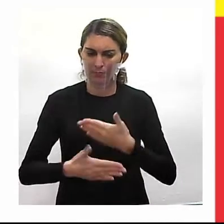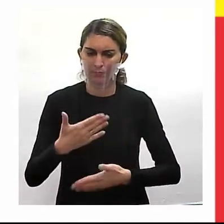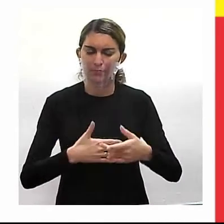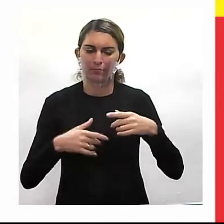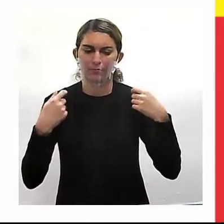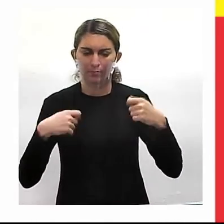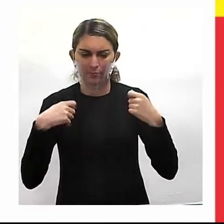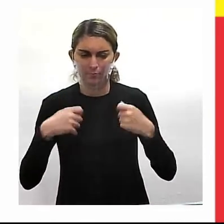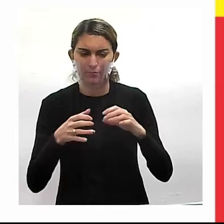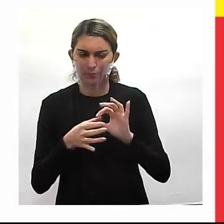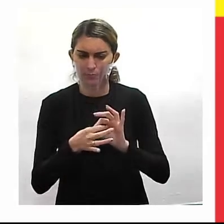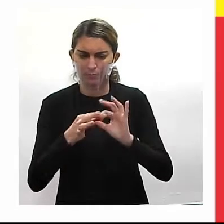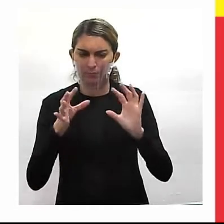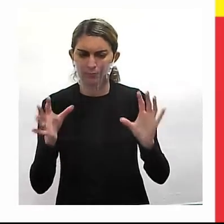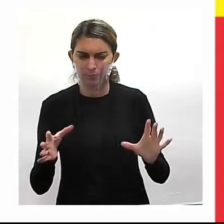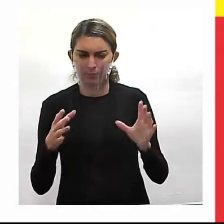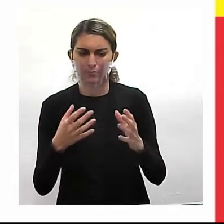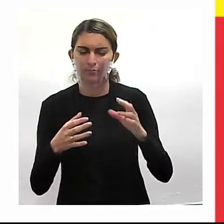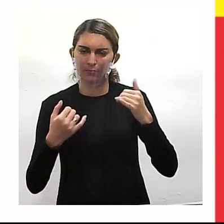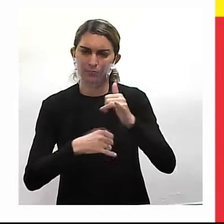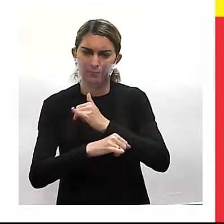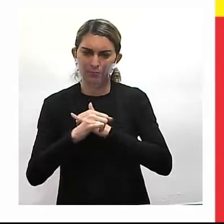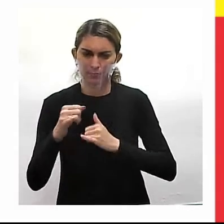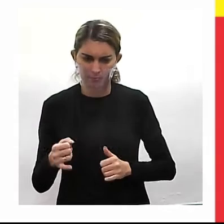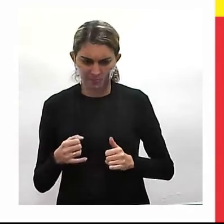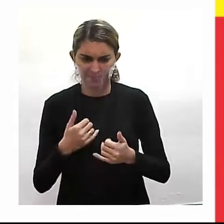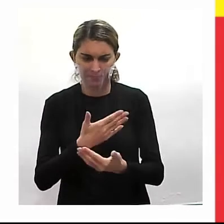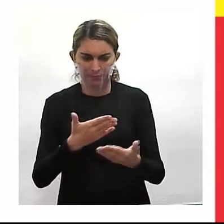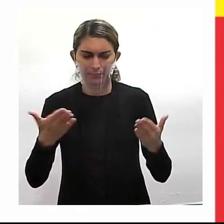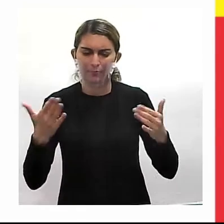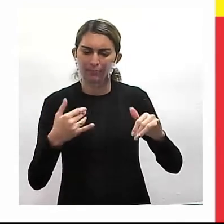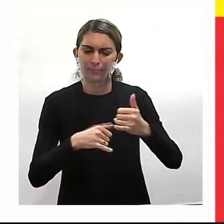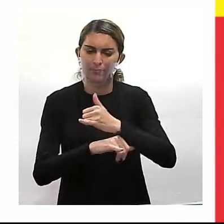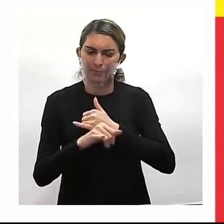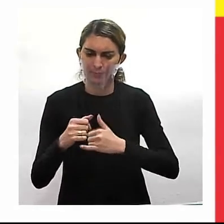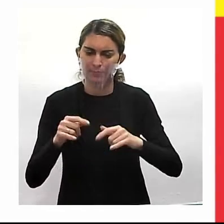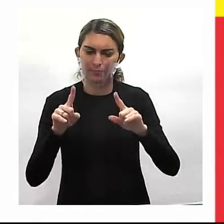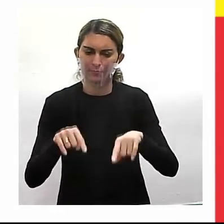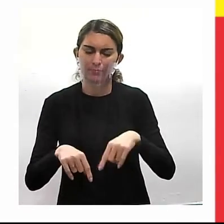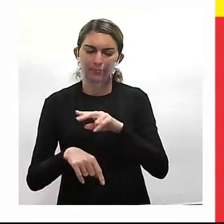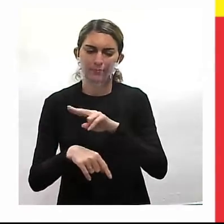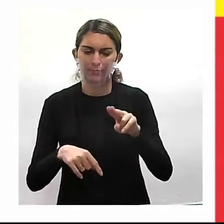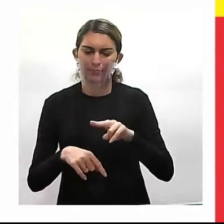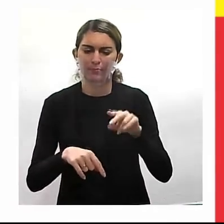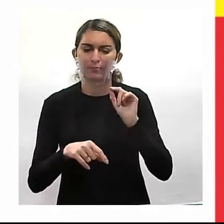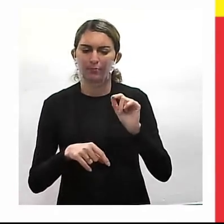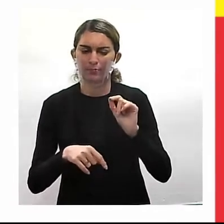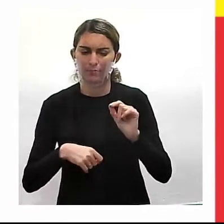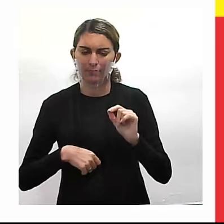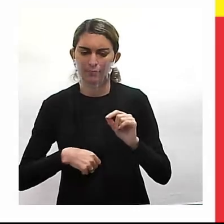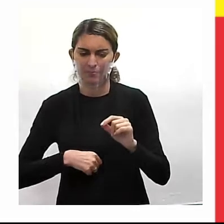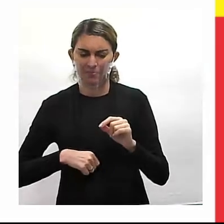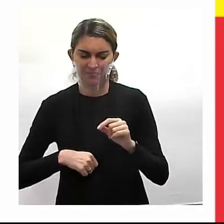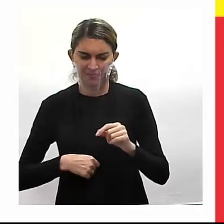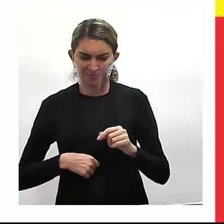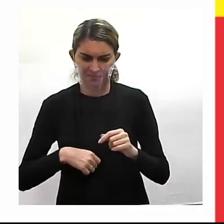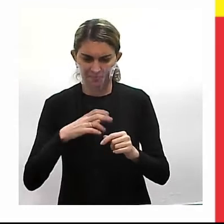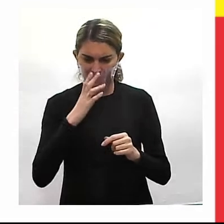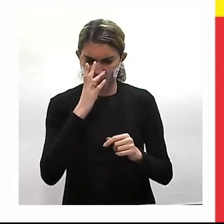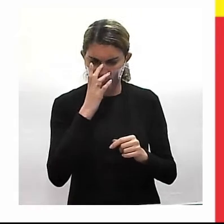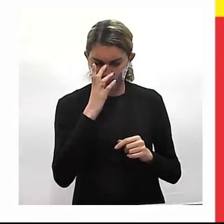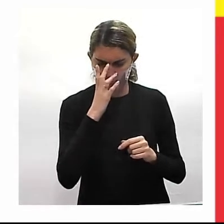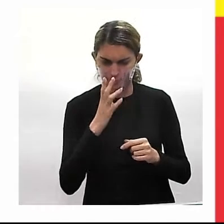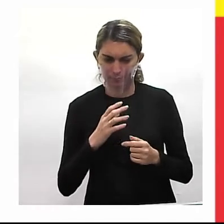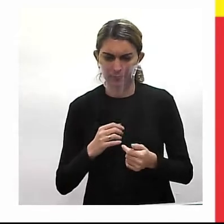é necessária a liberação de energia. Essa energia é chamada de... A canetinha saiu. Olha